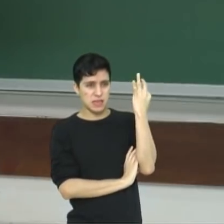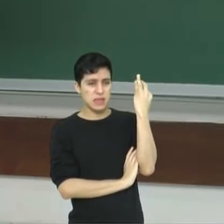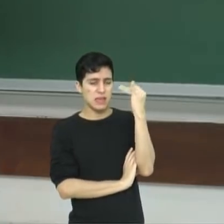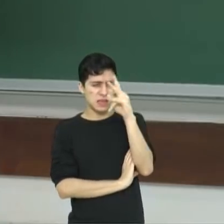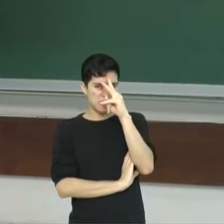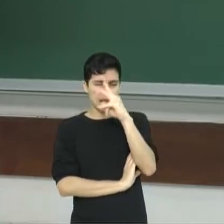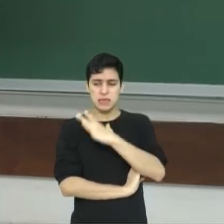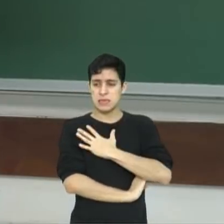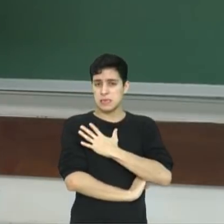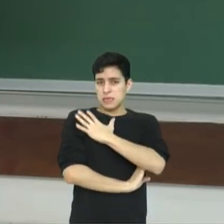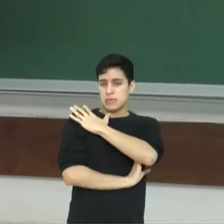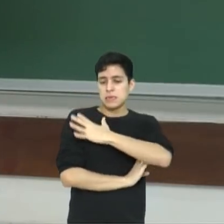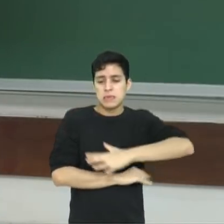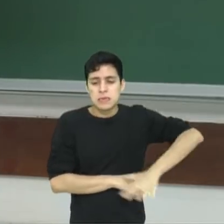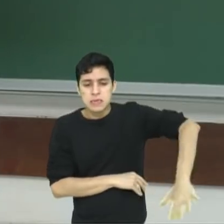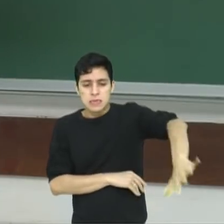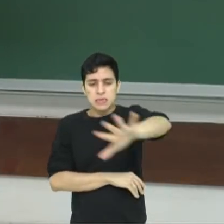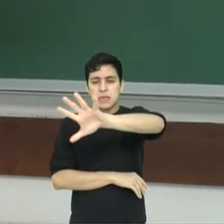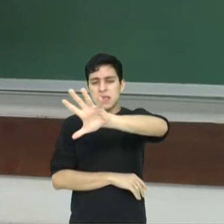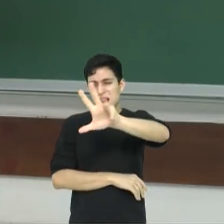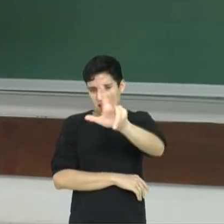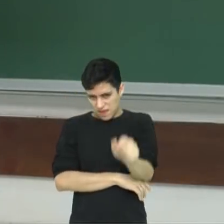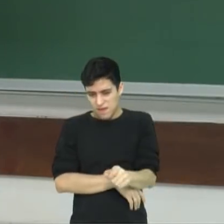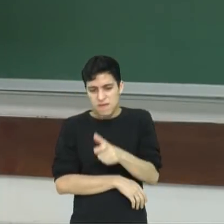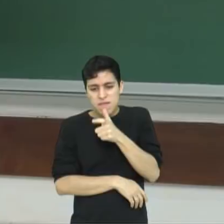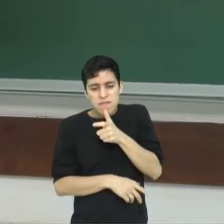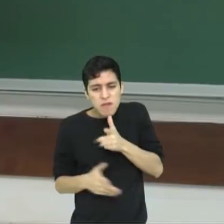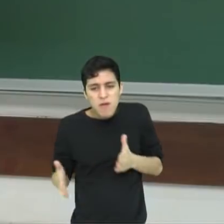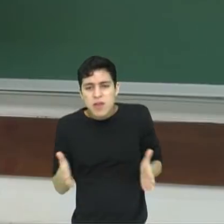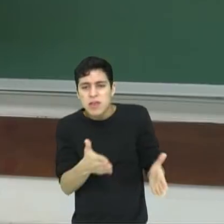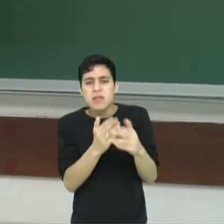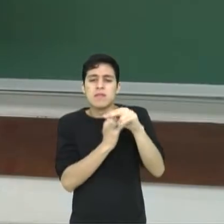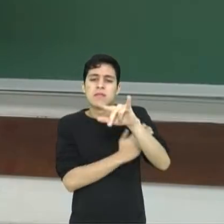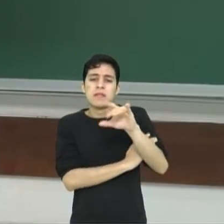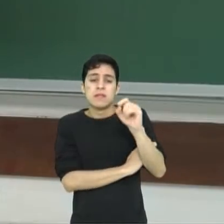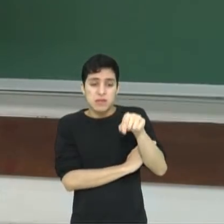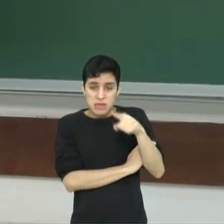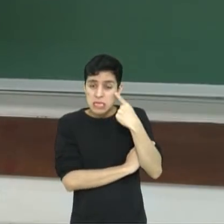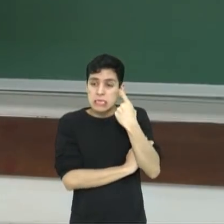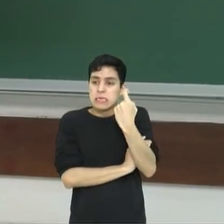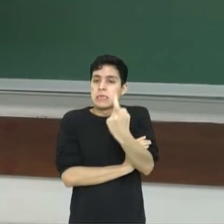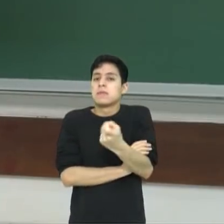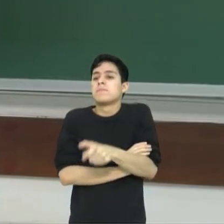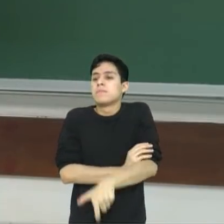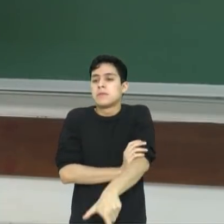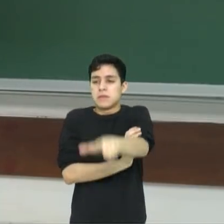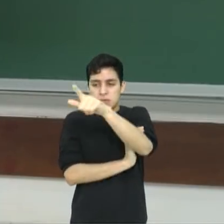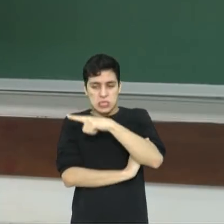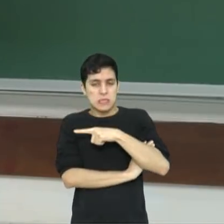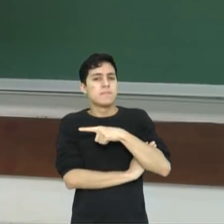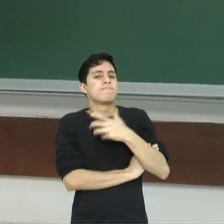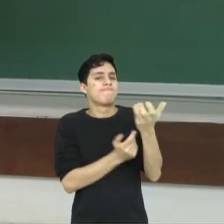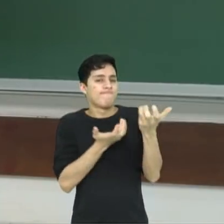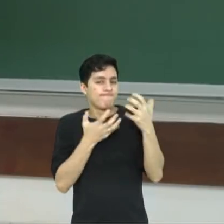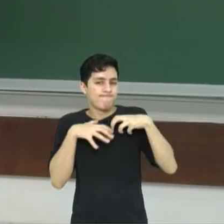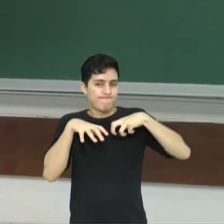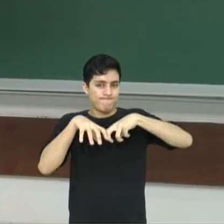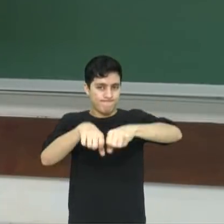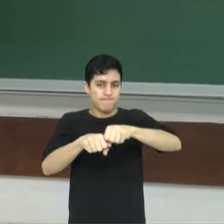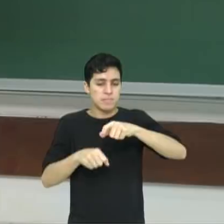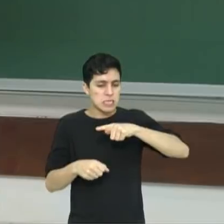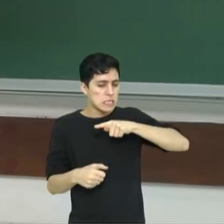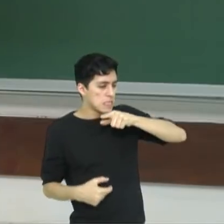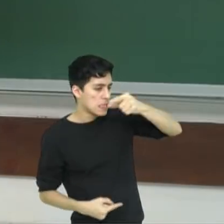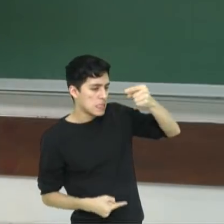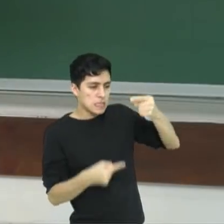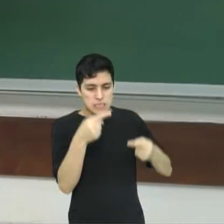força militar naquela região da África do Rio Nilo, que eles tinham interesse pelo Canal de Suez. Essa